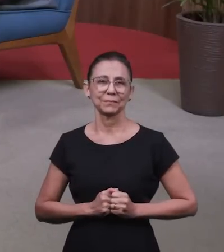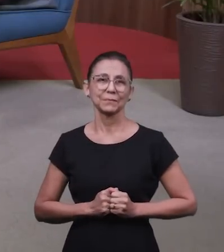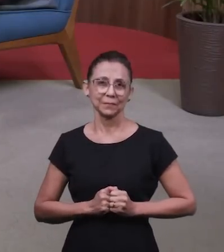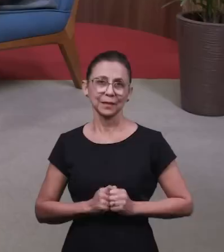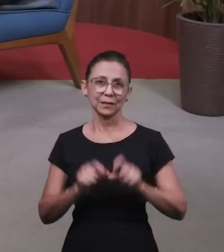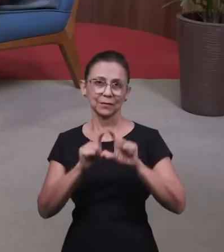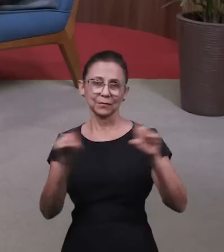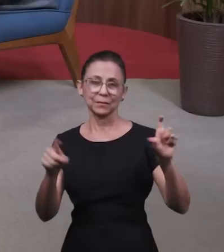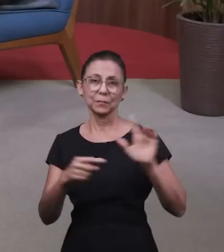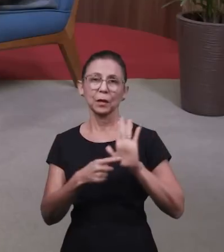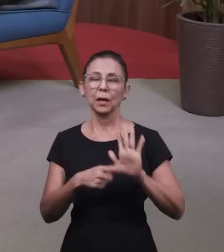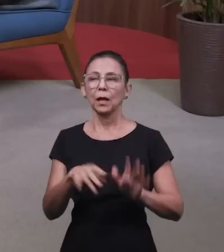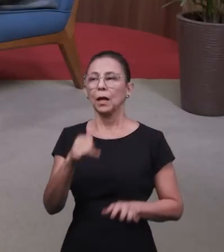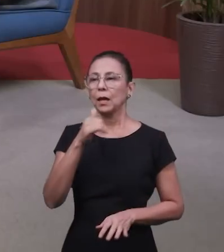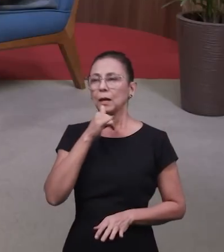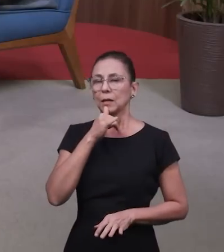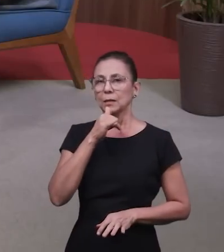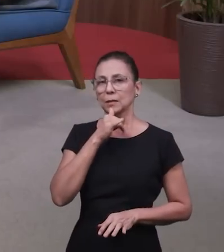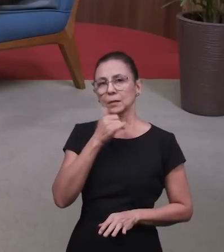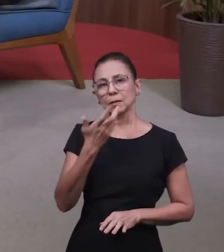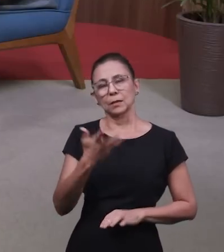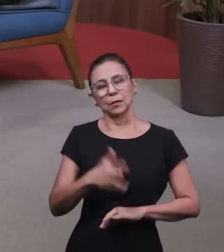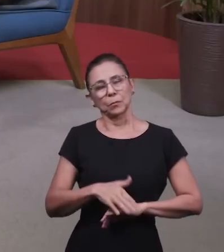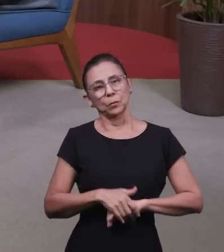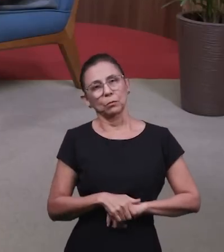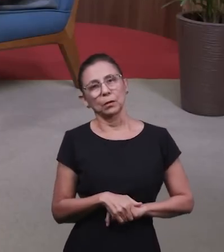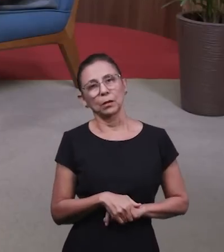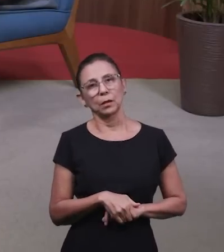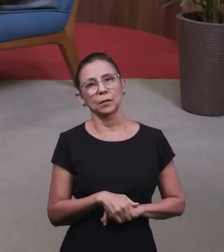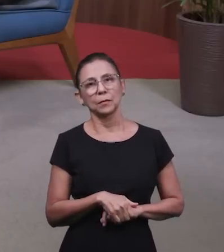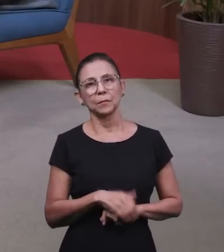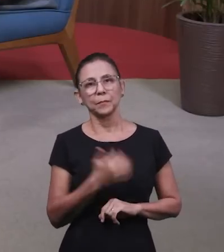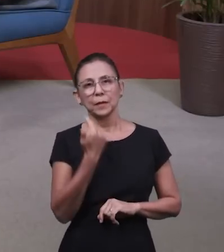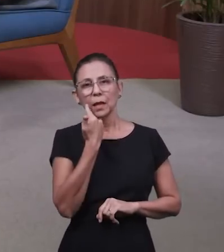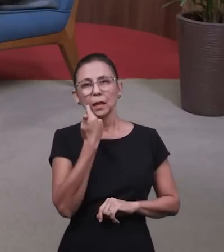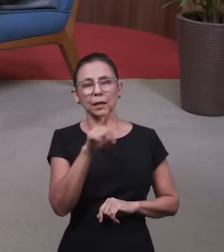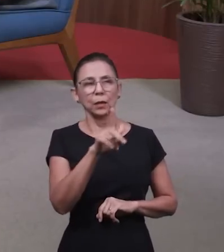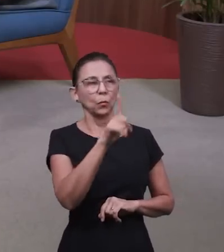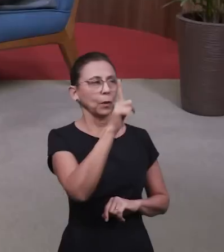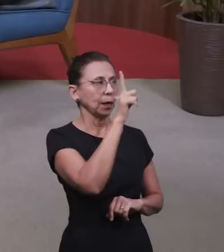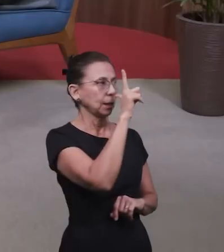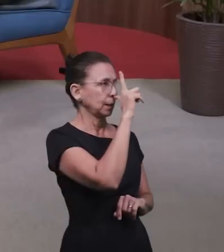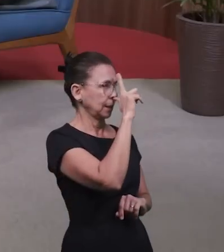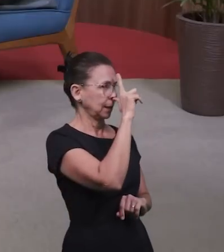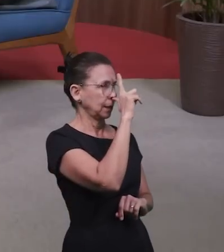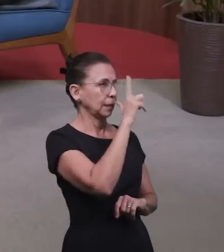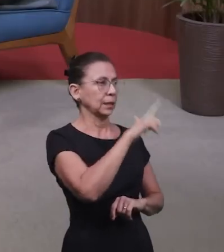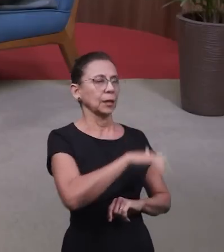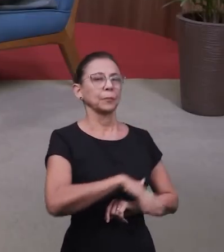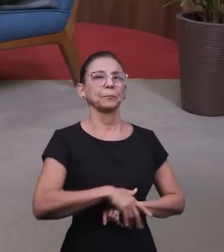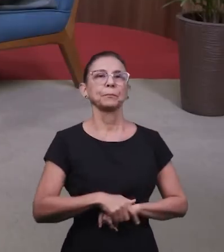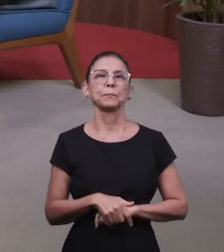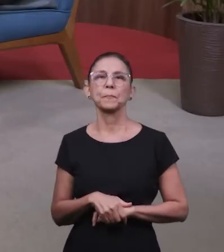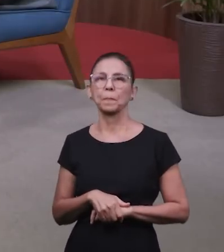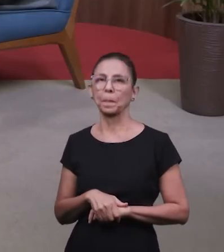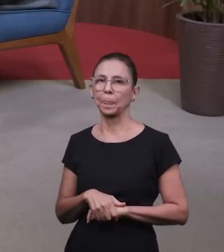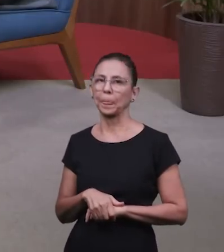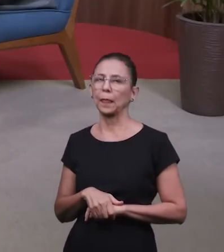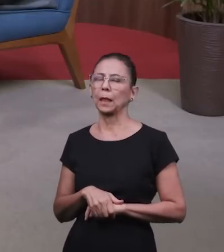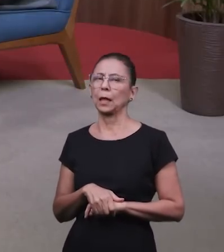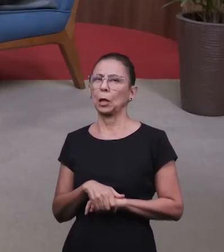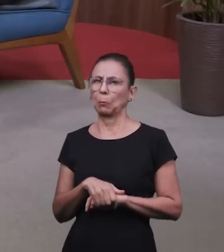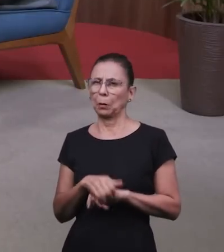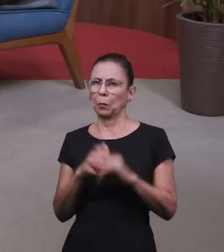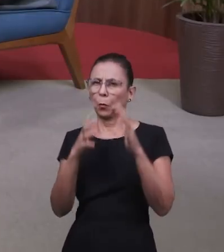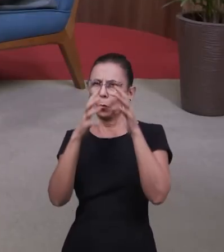encontrou, por exemplo, a língua grega é uma das línguas mais completas que existe,